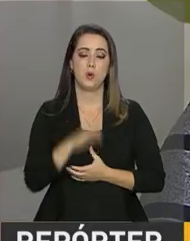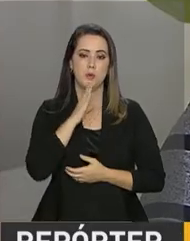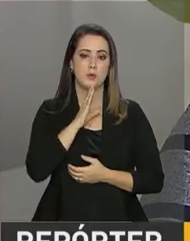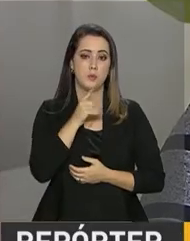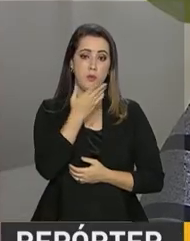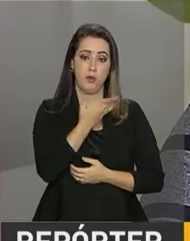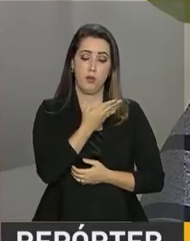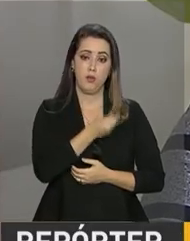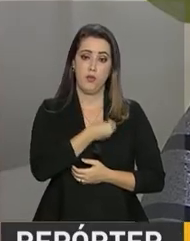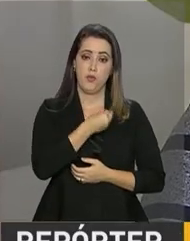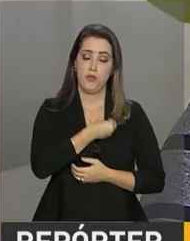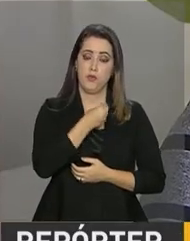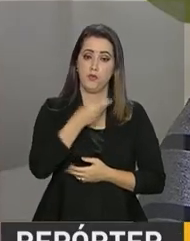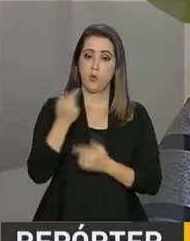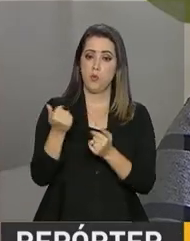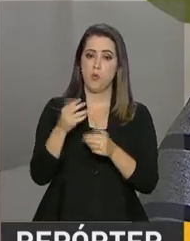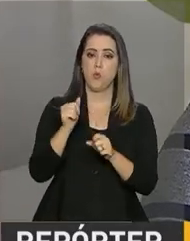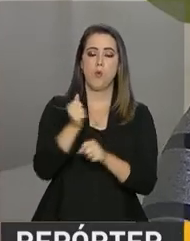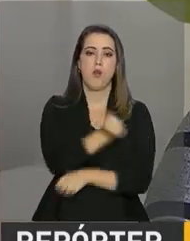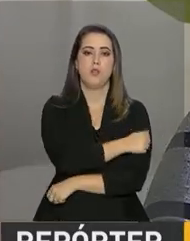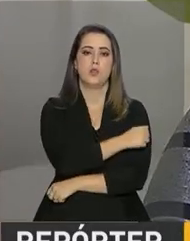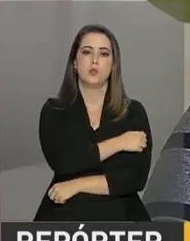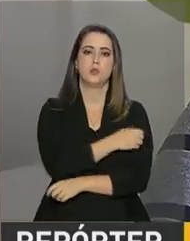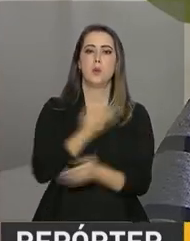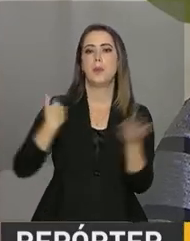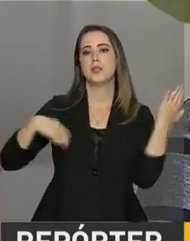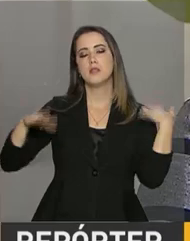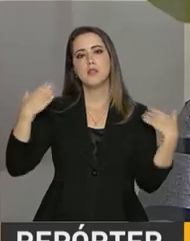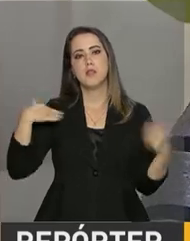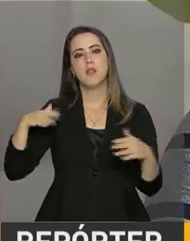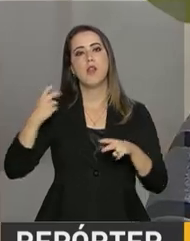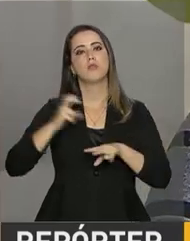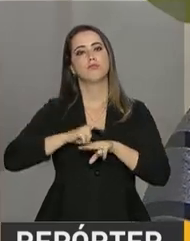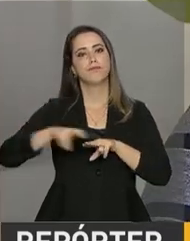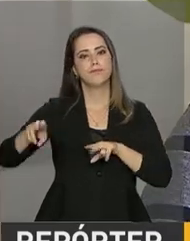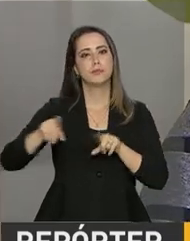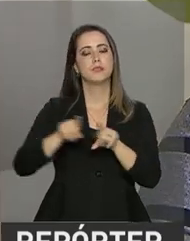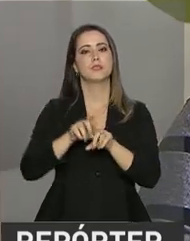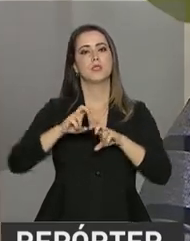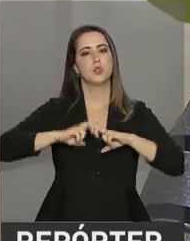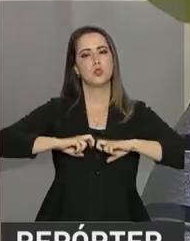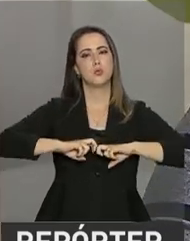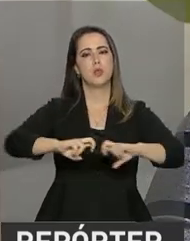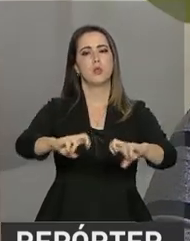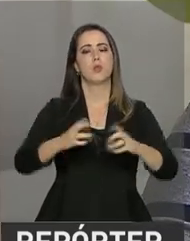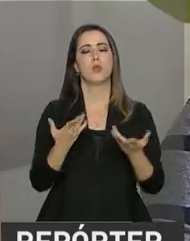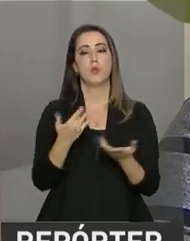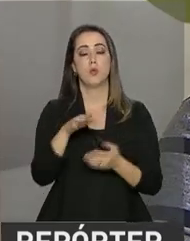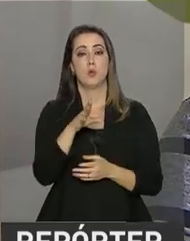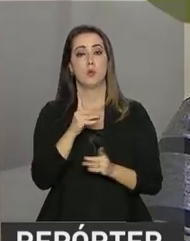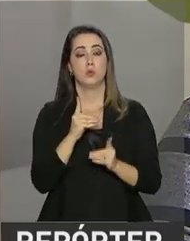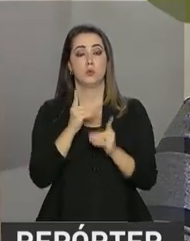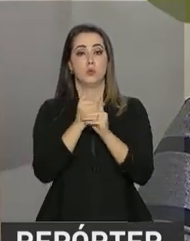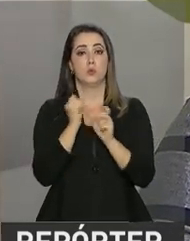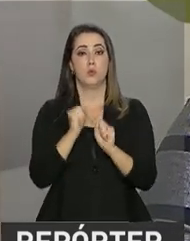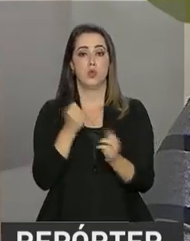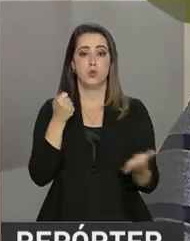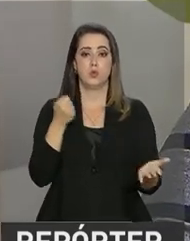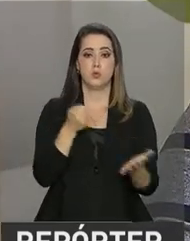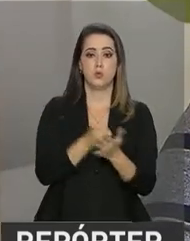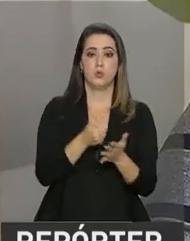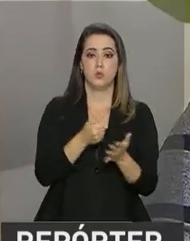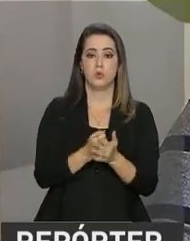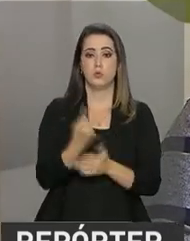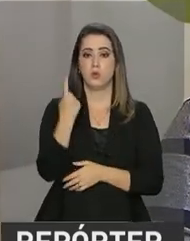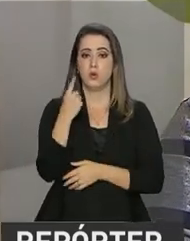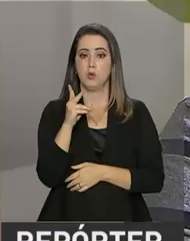estudante a sead entrou de custóias descoberta de que você pode pagar um pique